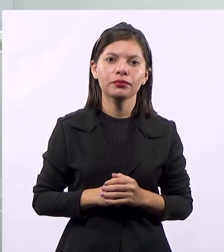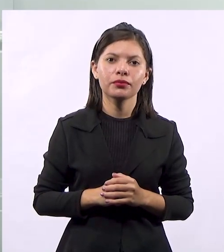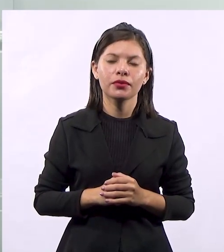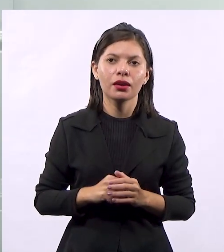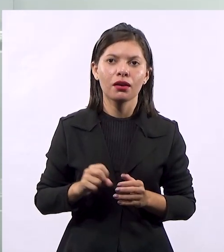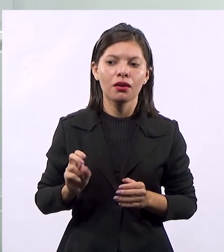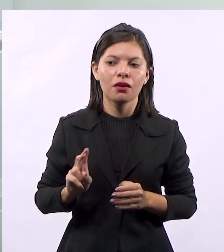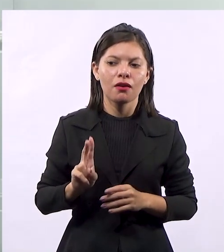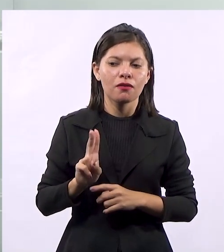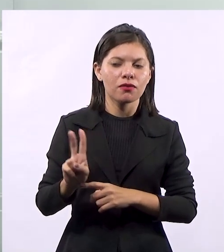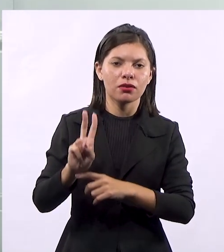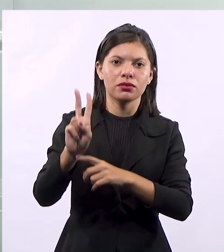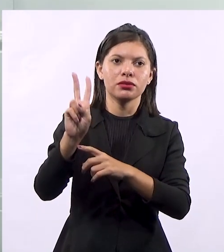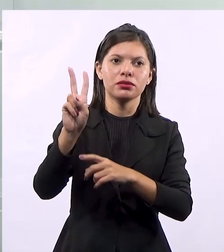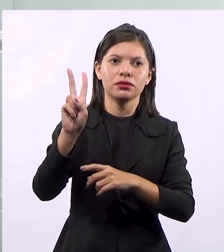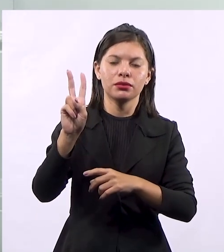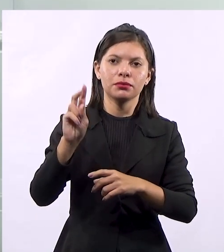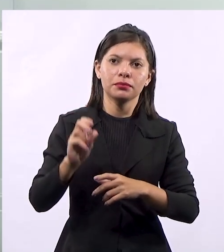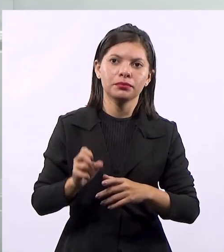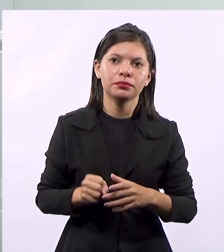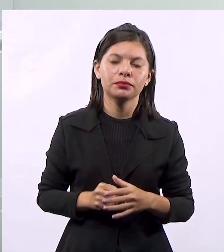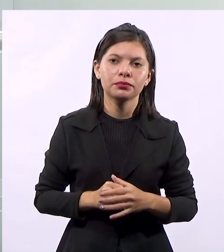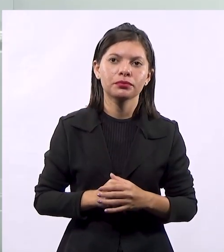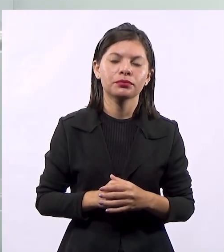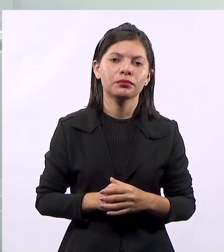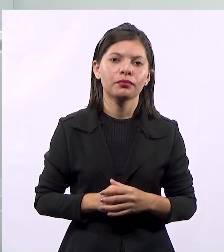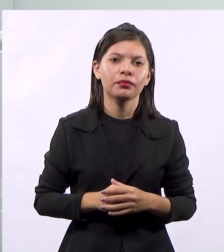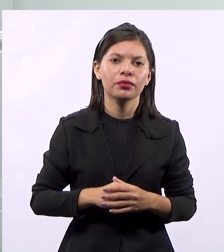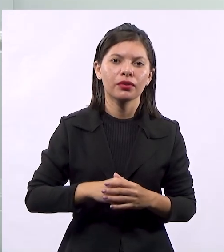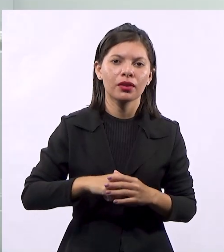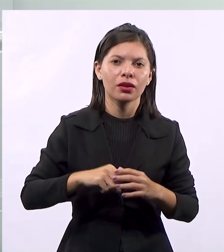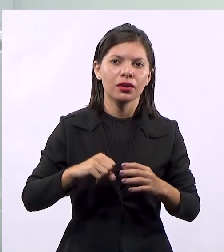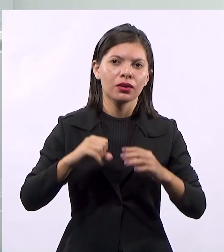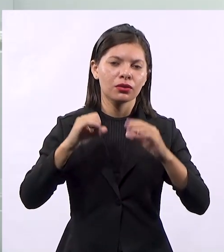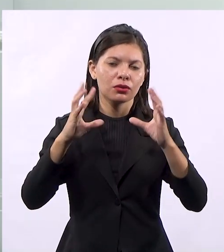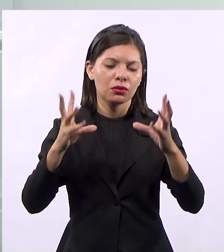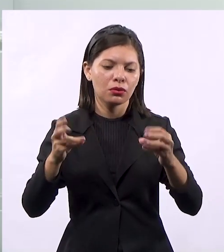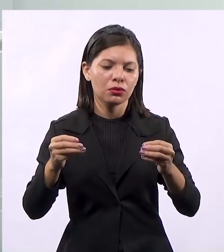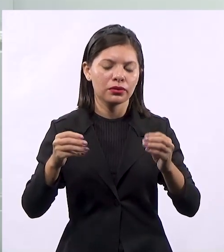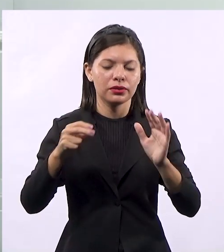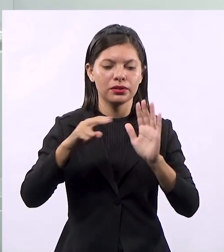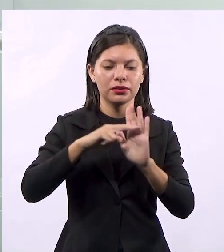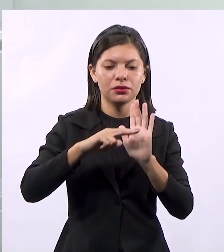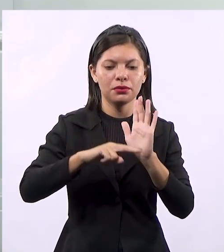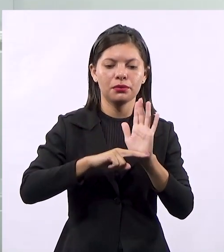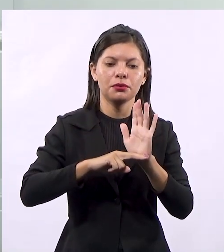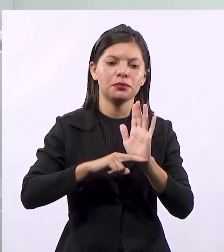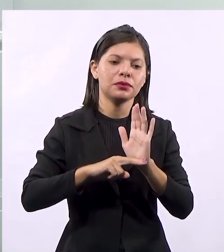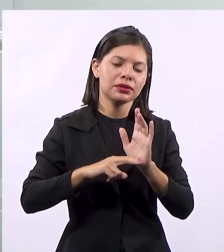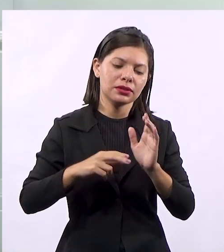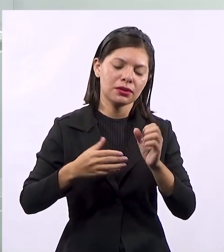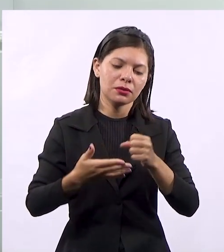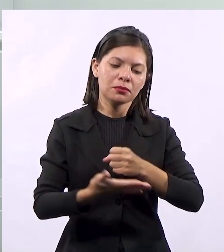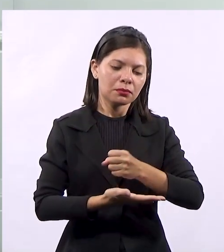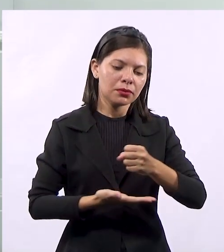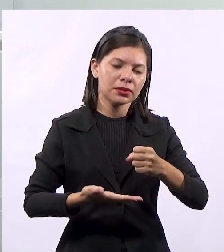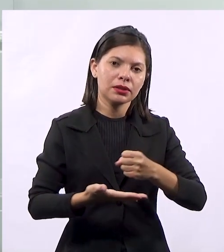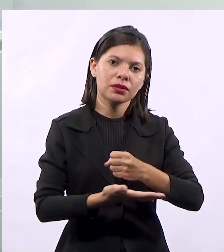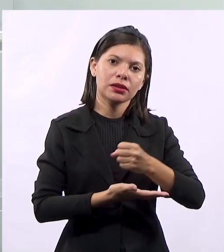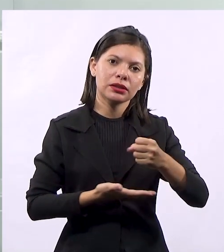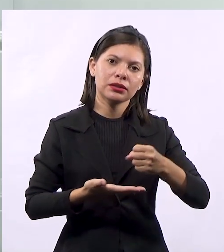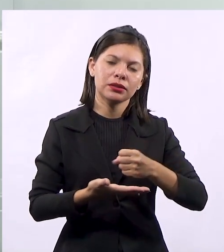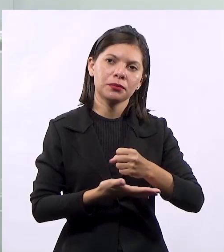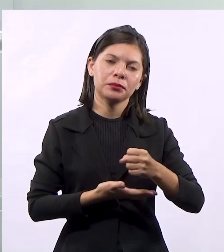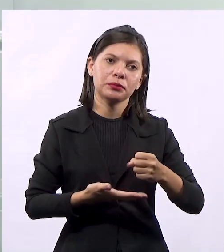brasileiro, a valorização do professor é um elemento essencial, é um princípio e ele rege todas